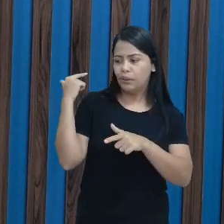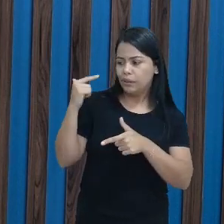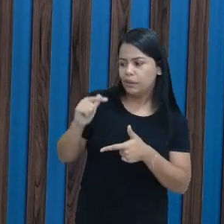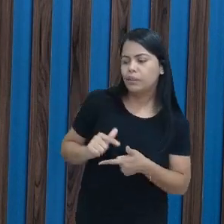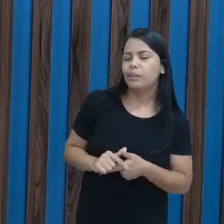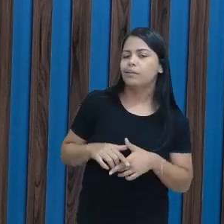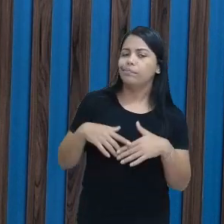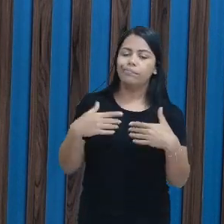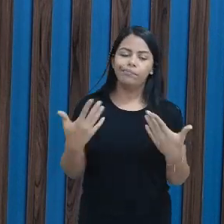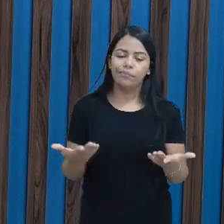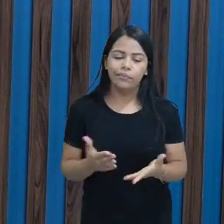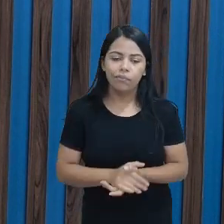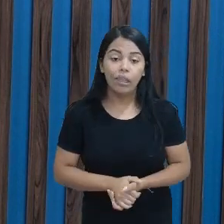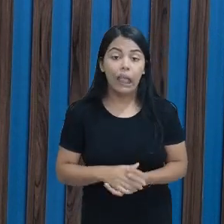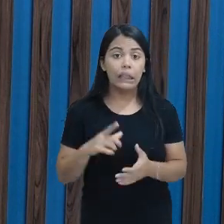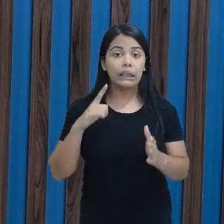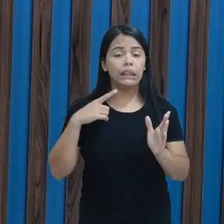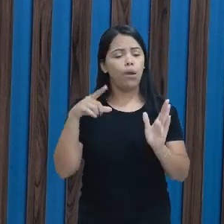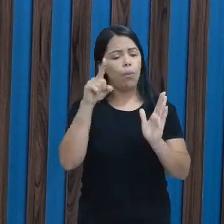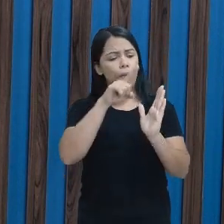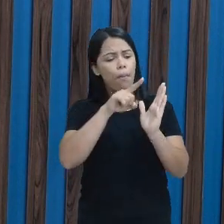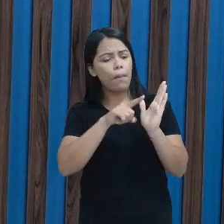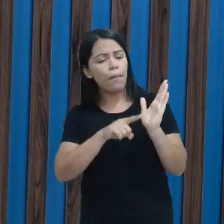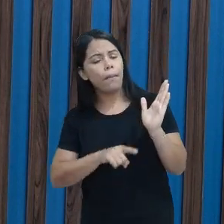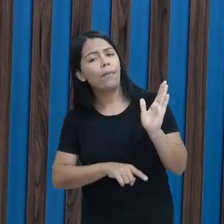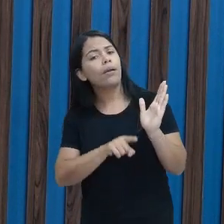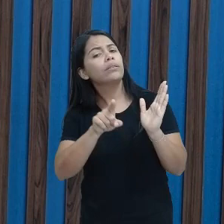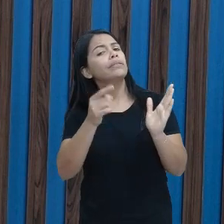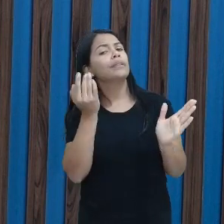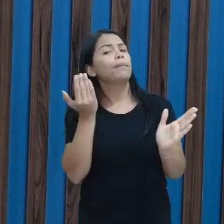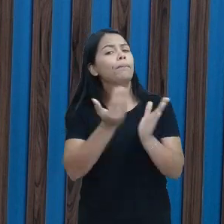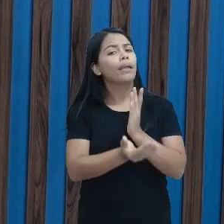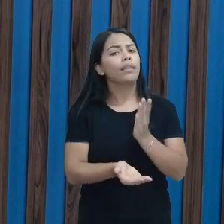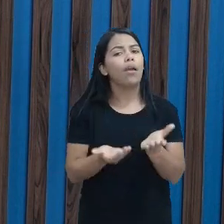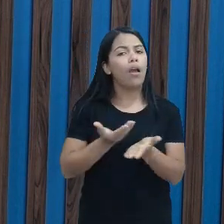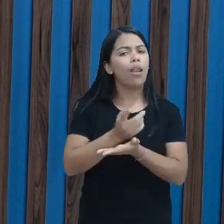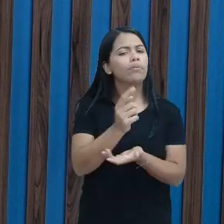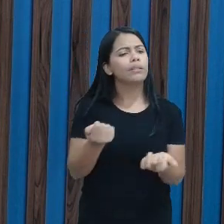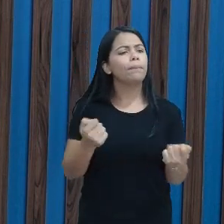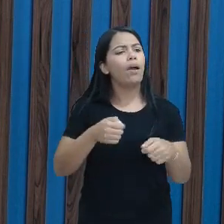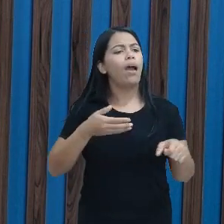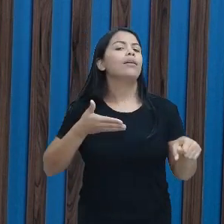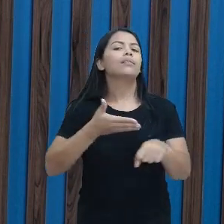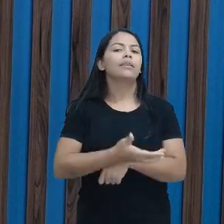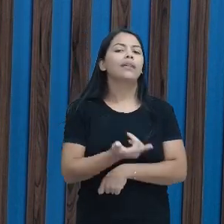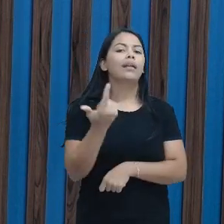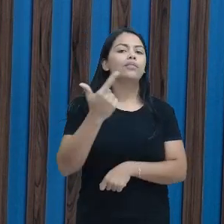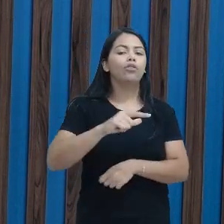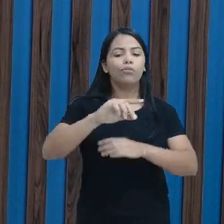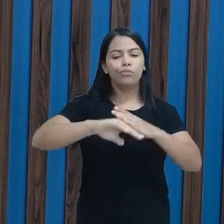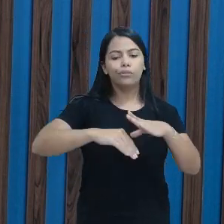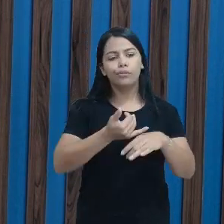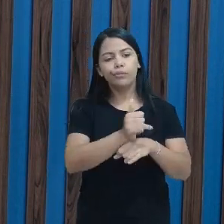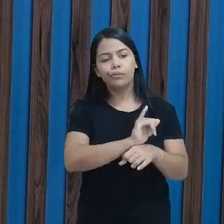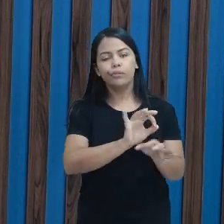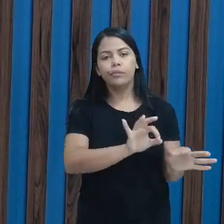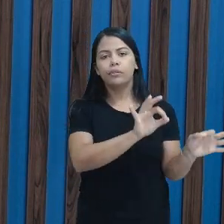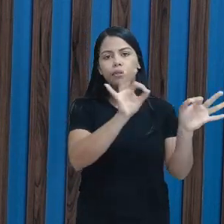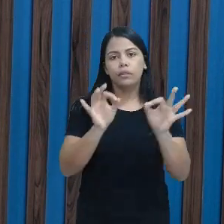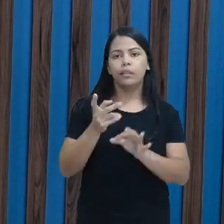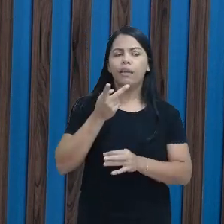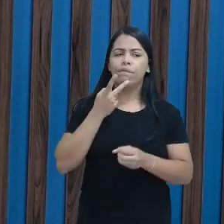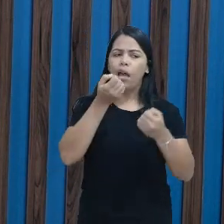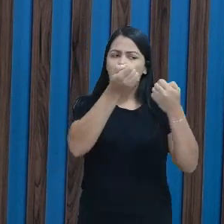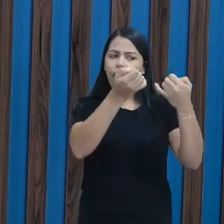Enfim, tinha lá uma listazinha. Se você perdeu a aula, você pode voltar lá no YouTube e assistir, em que falava desses